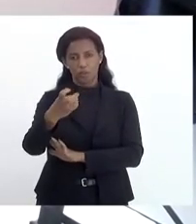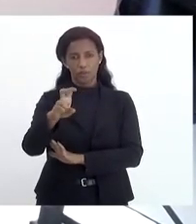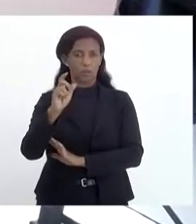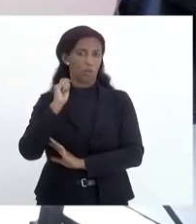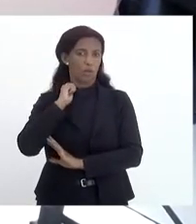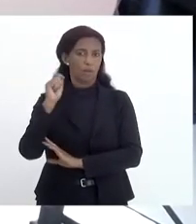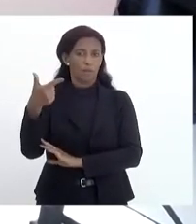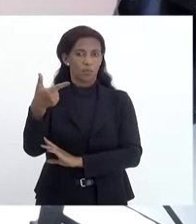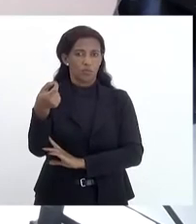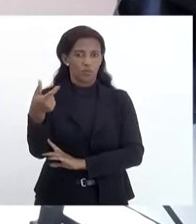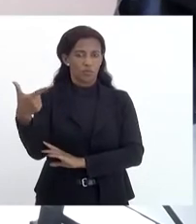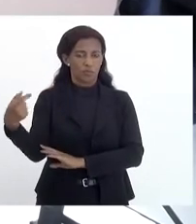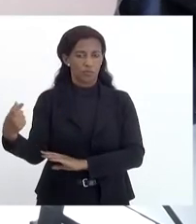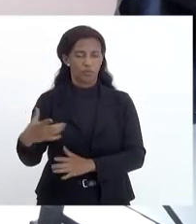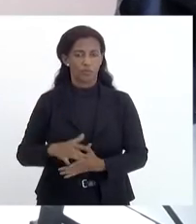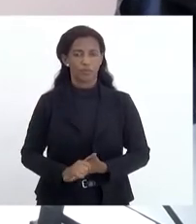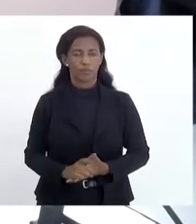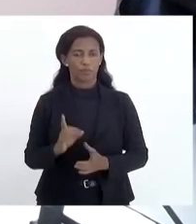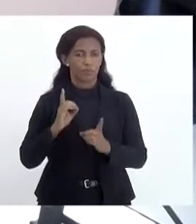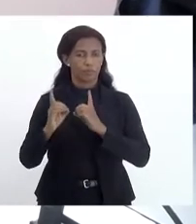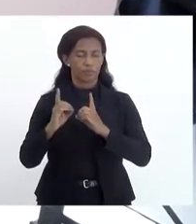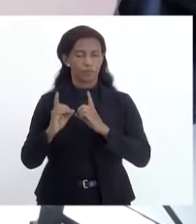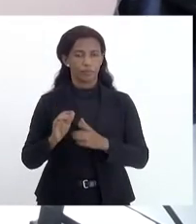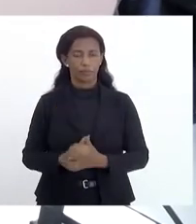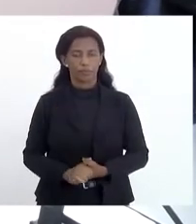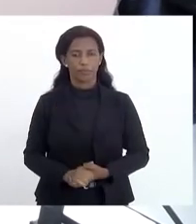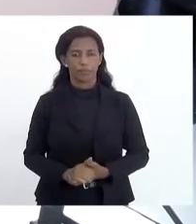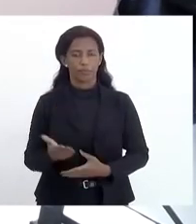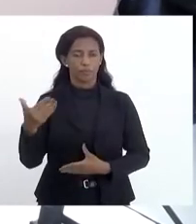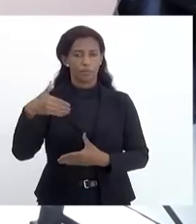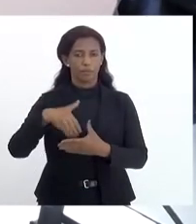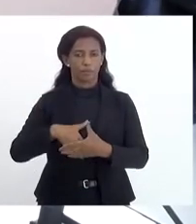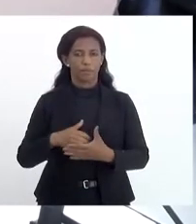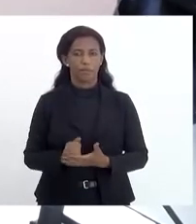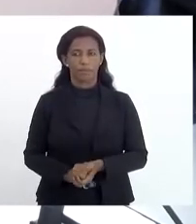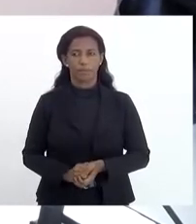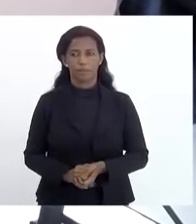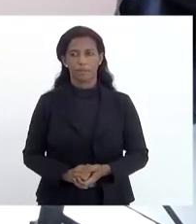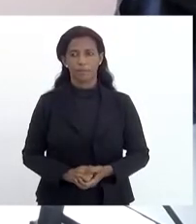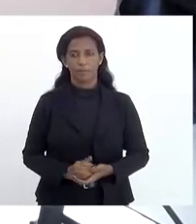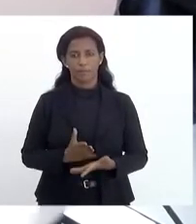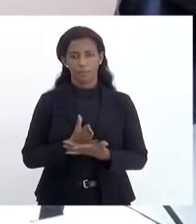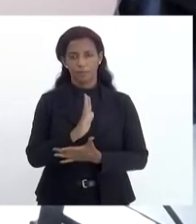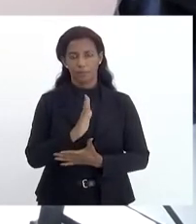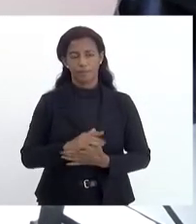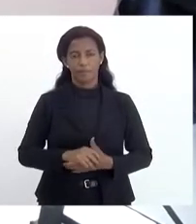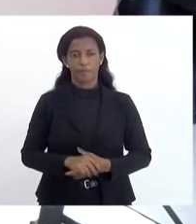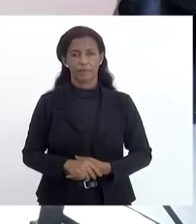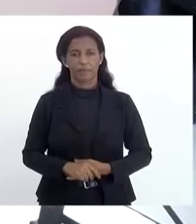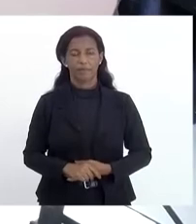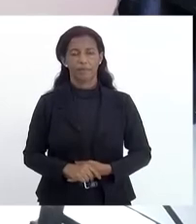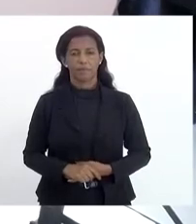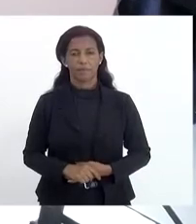de 2020. Em discussão, em votação, aprovado.